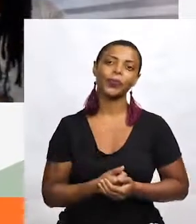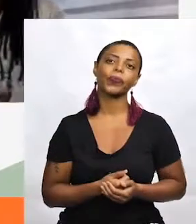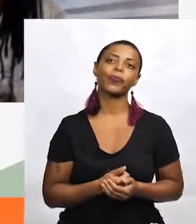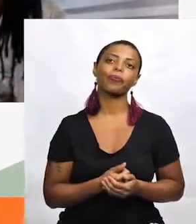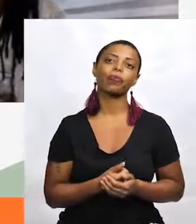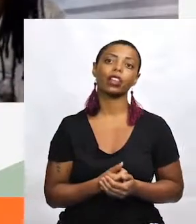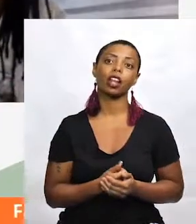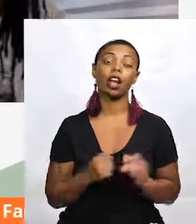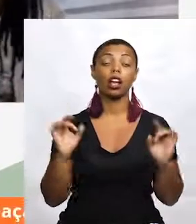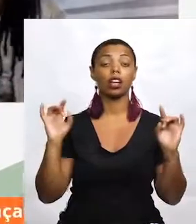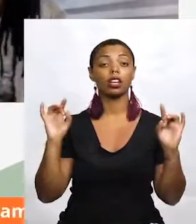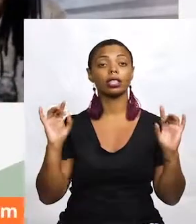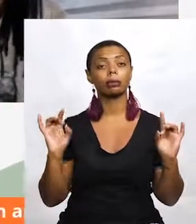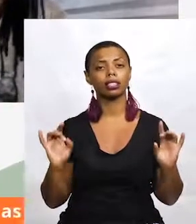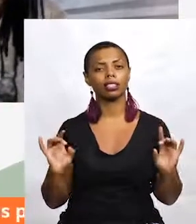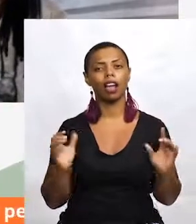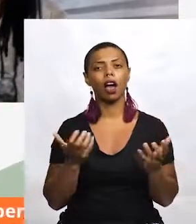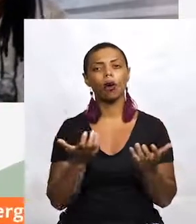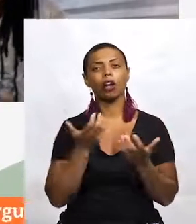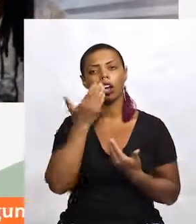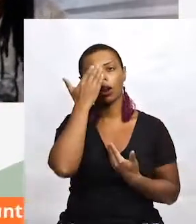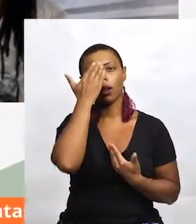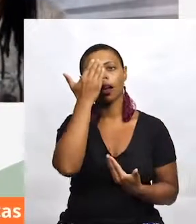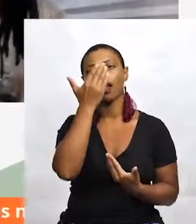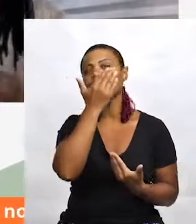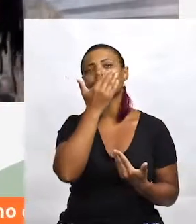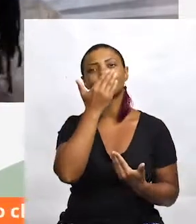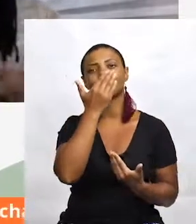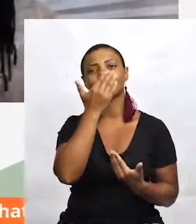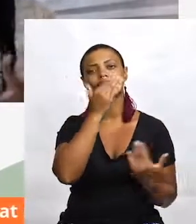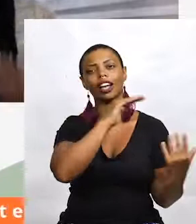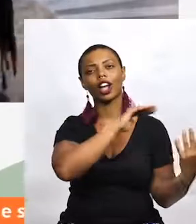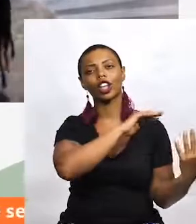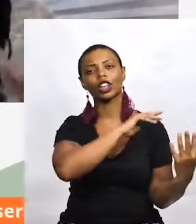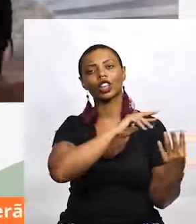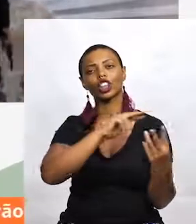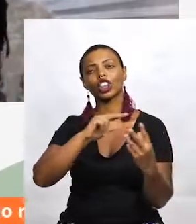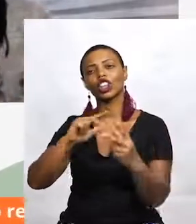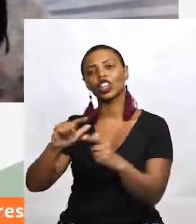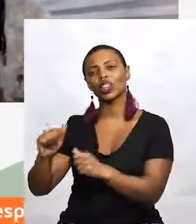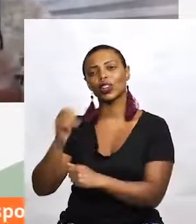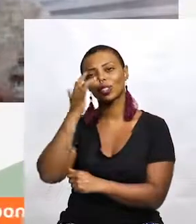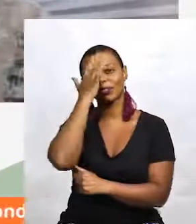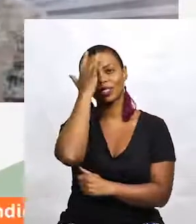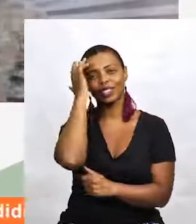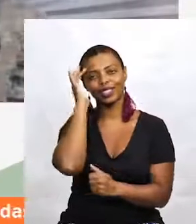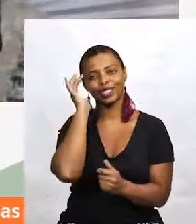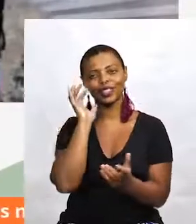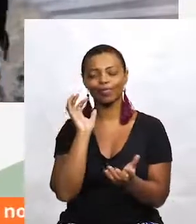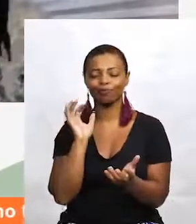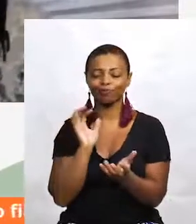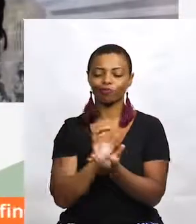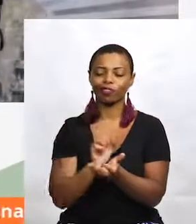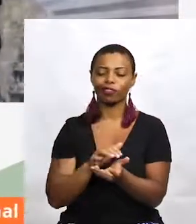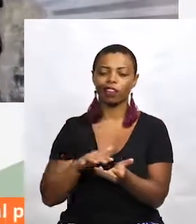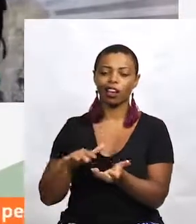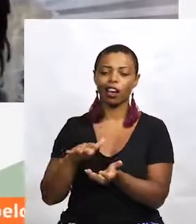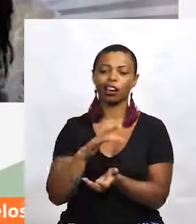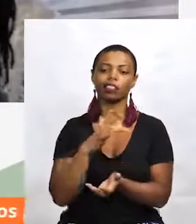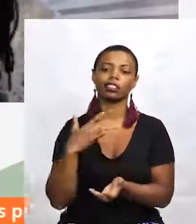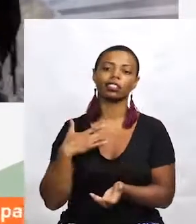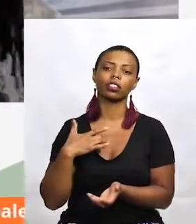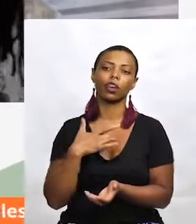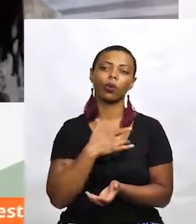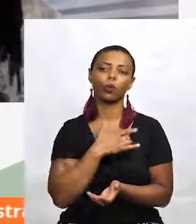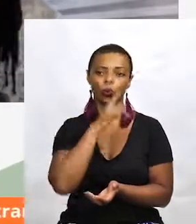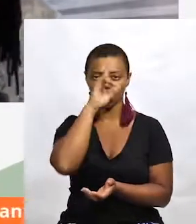Em especial, eu tenho que agradecer a todos que compõem, né, a equipe de saúde do Hospital